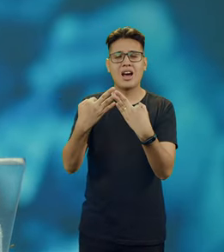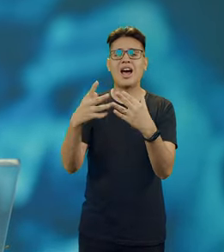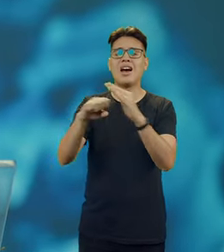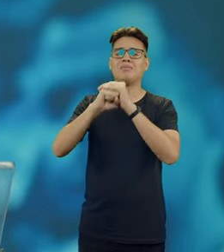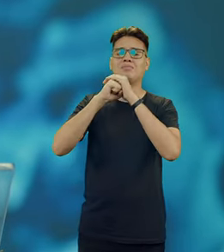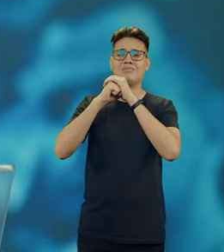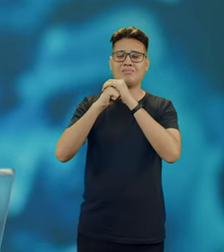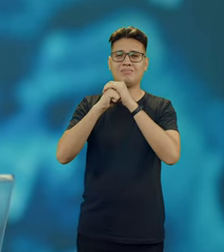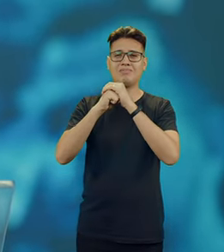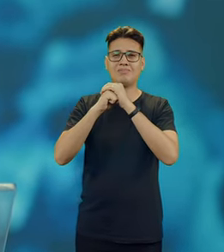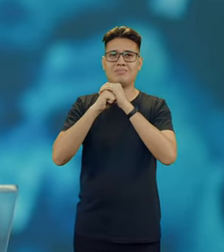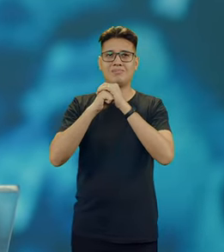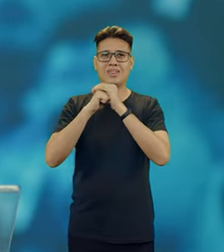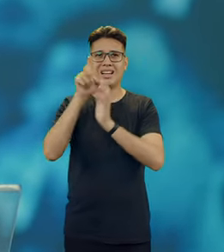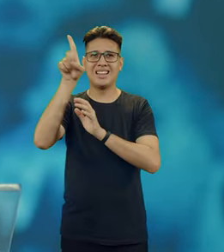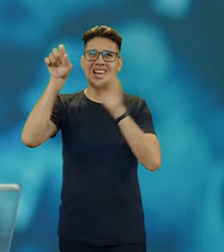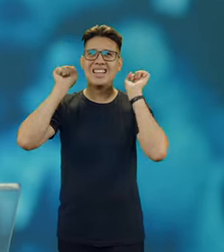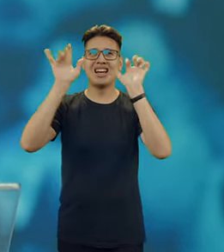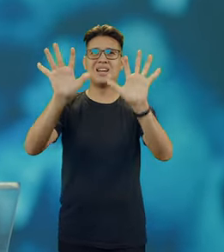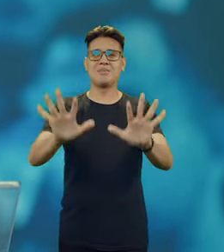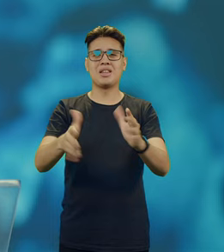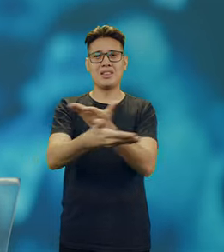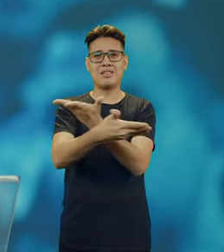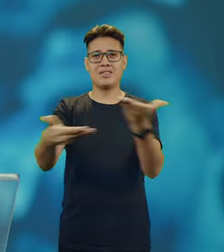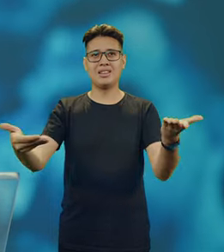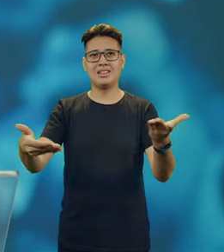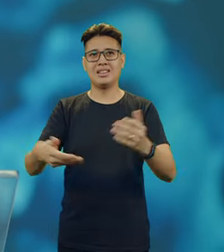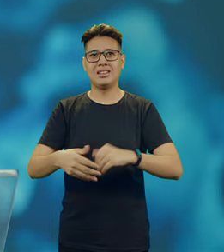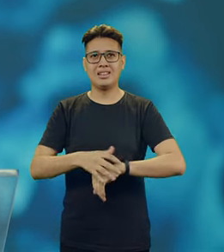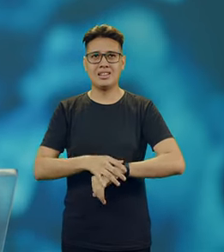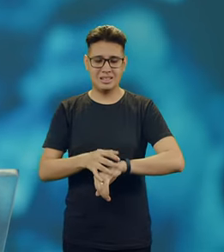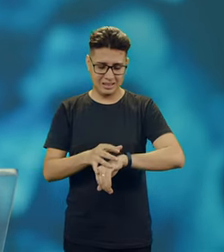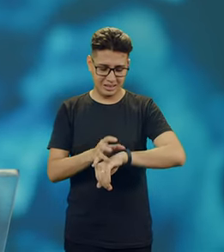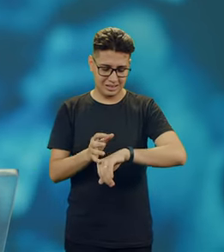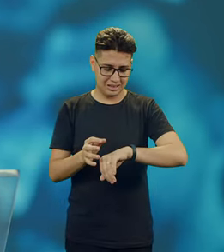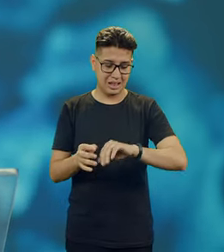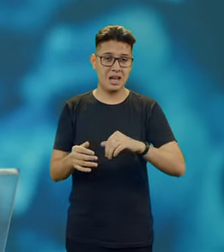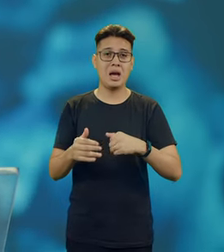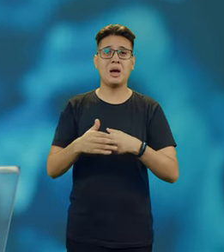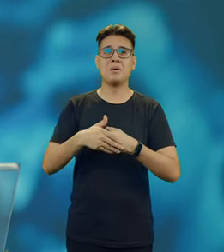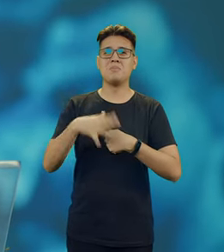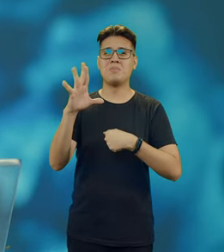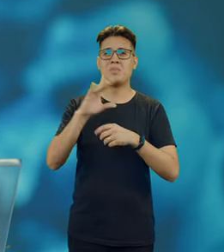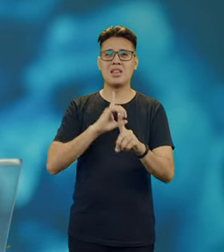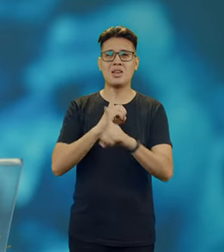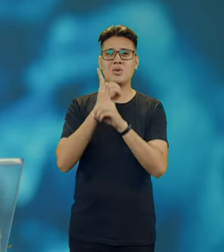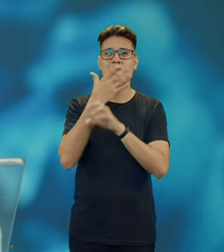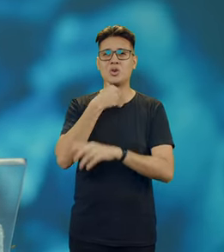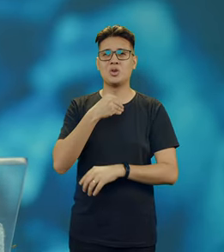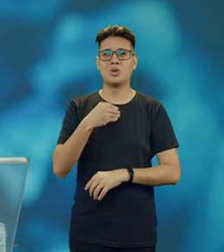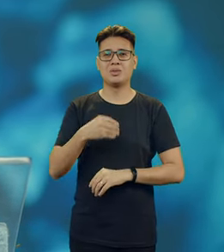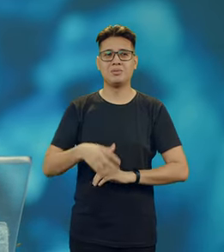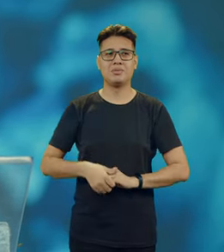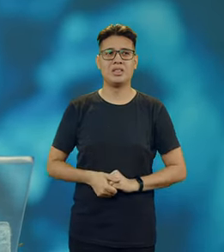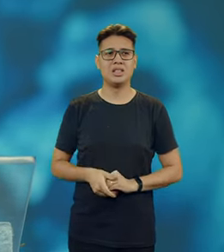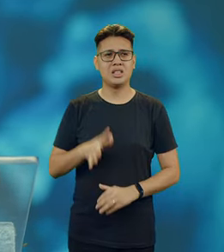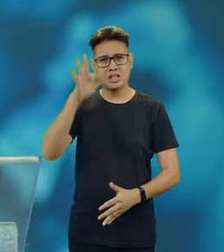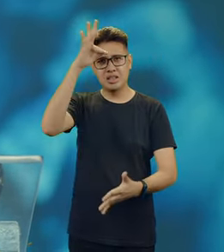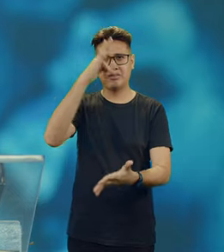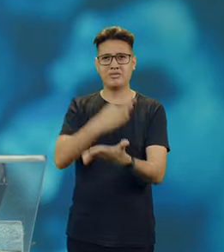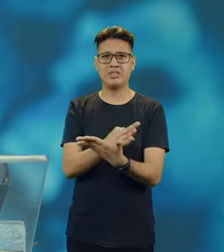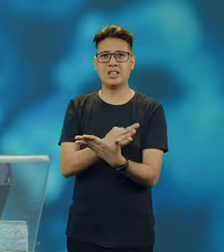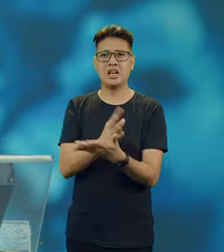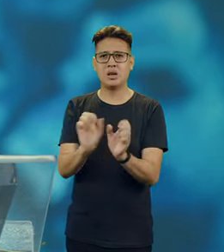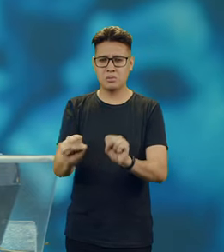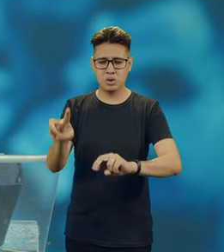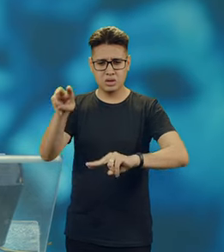Amém. Deus abençoe vocês. Mais um encontro de homens de fé.